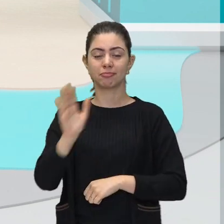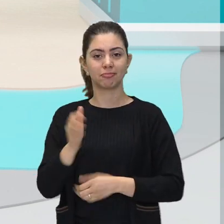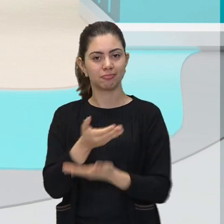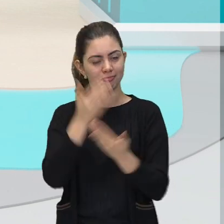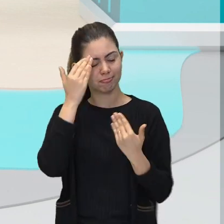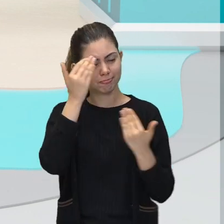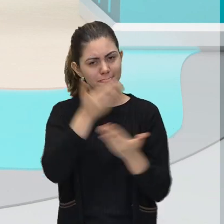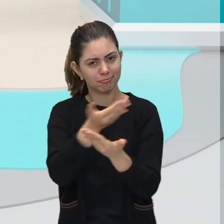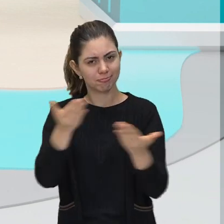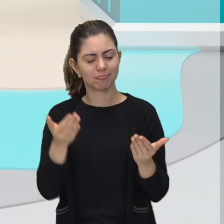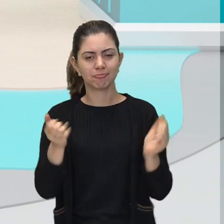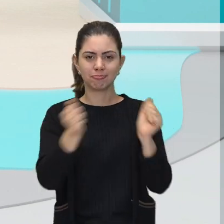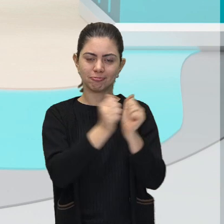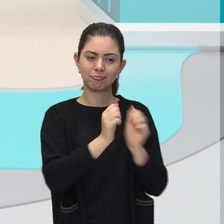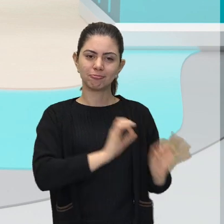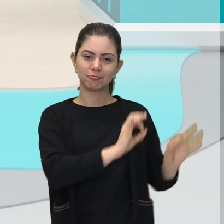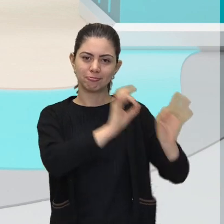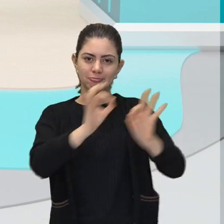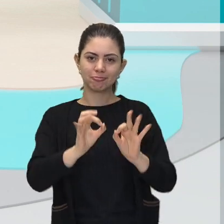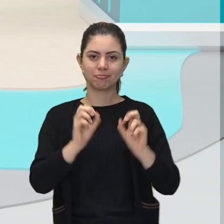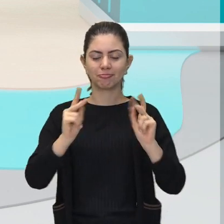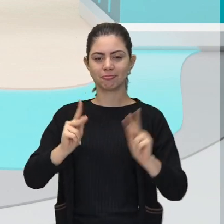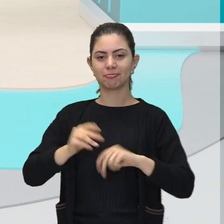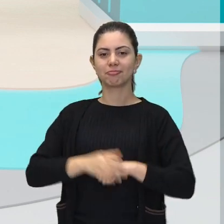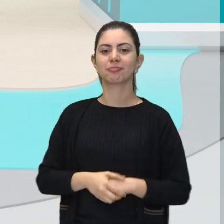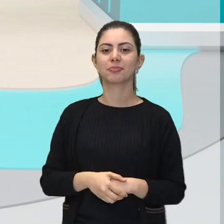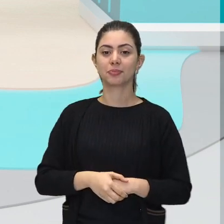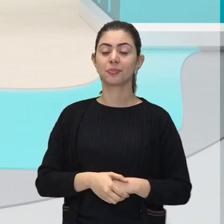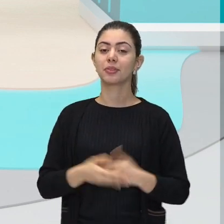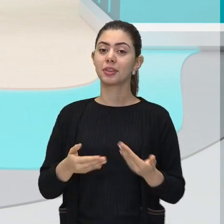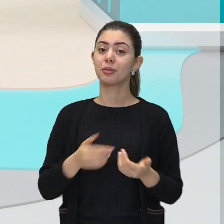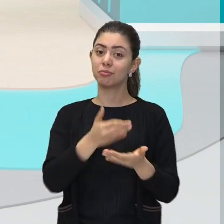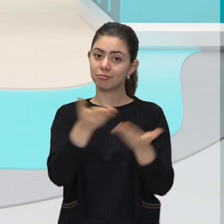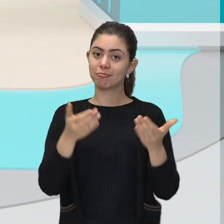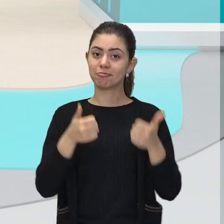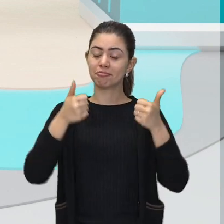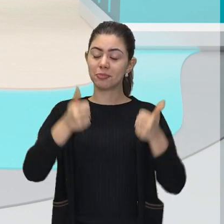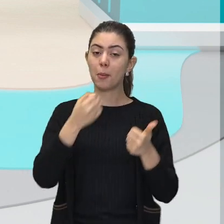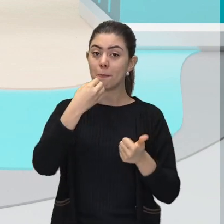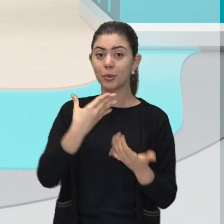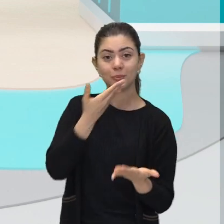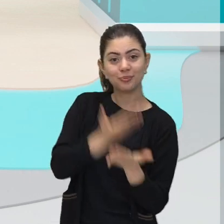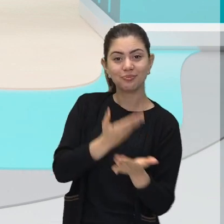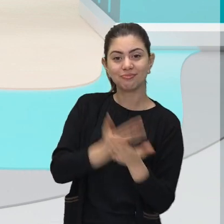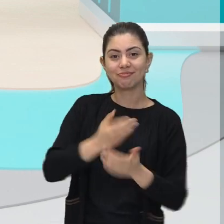todos vocês pela companhia, por me acompanharem aqui. Fiquem bem, tenham bons